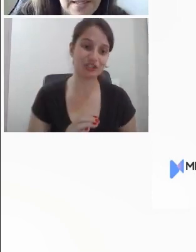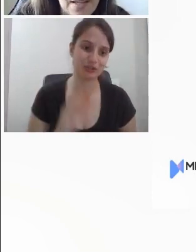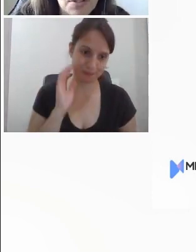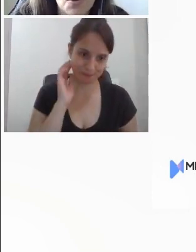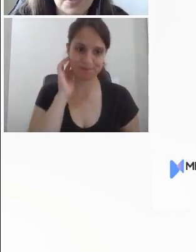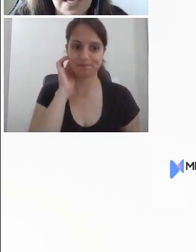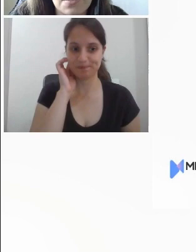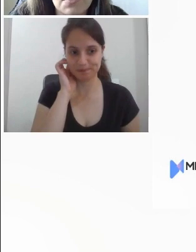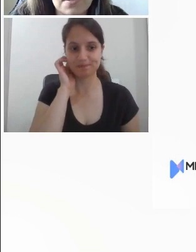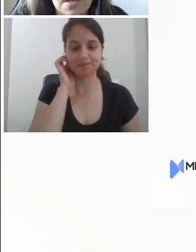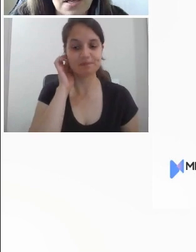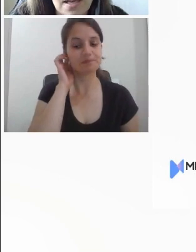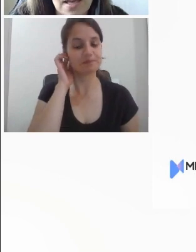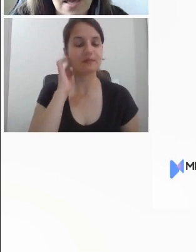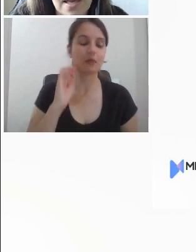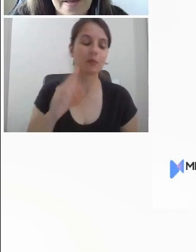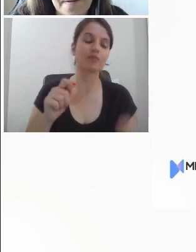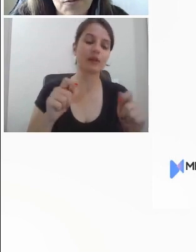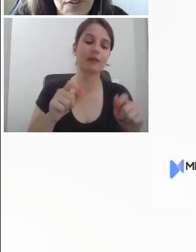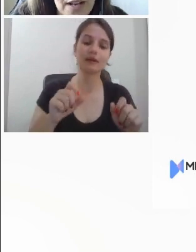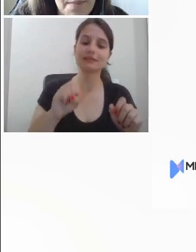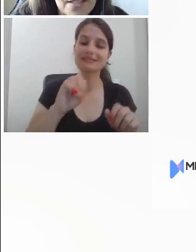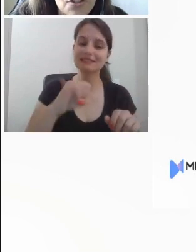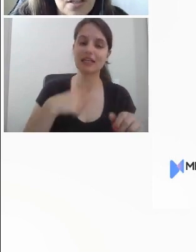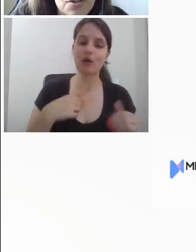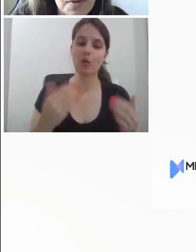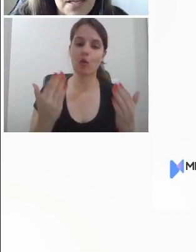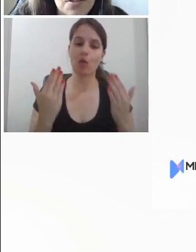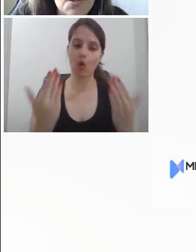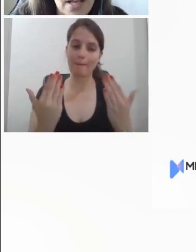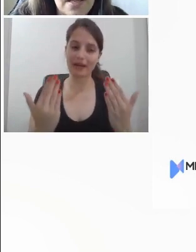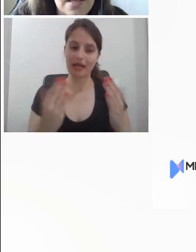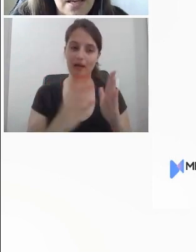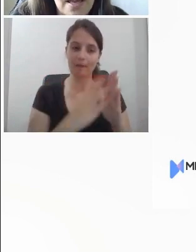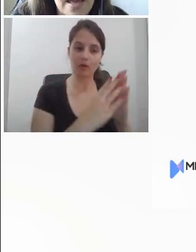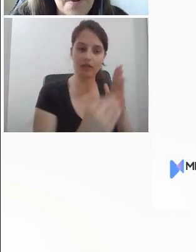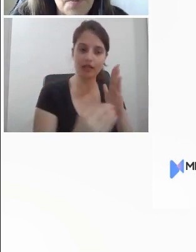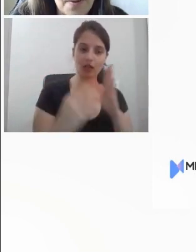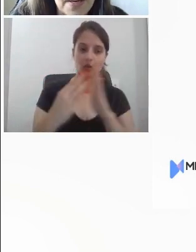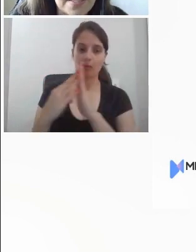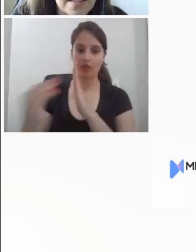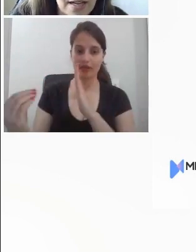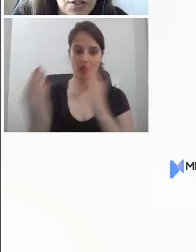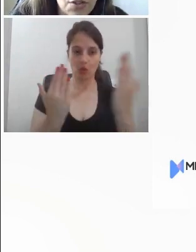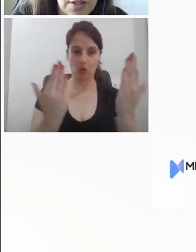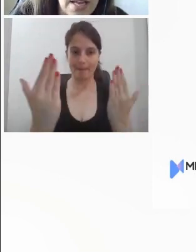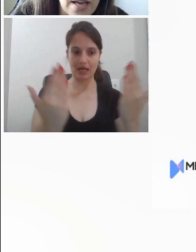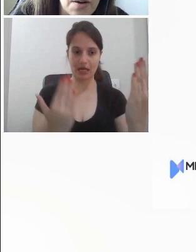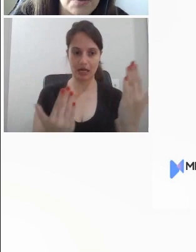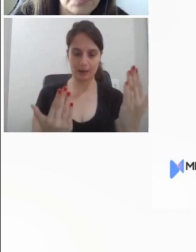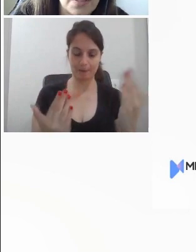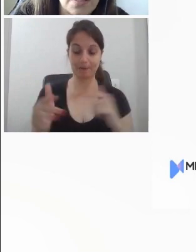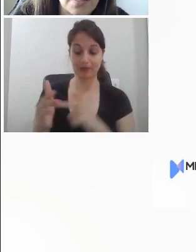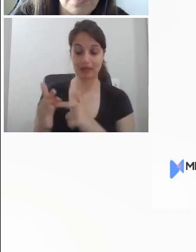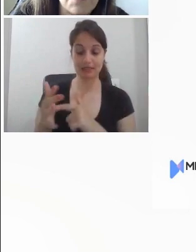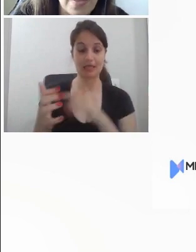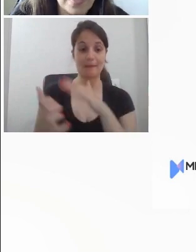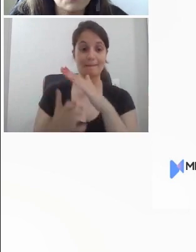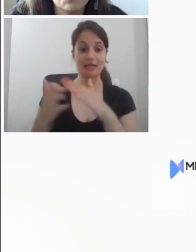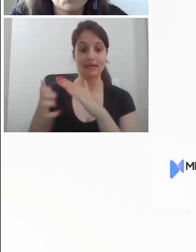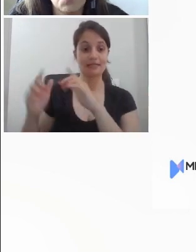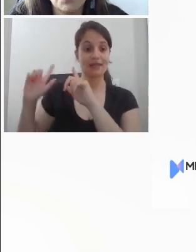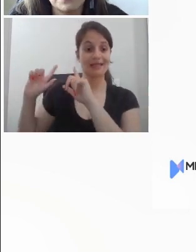compara até os modelos eh eu vou falar mais adiante sobre isso né Eh uma empresa tradicional que